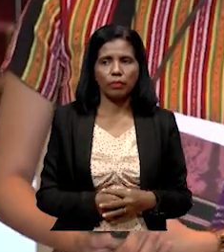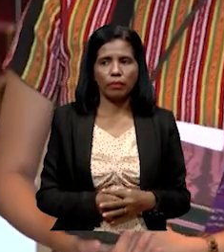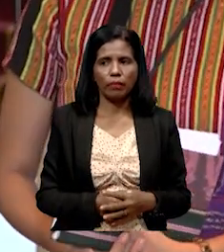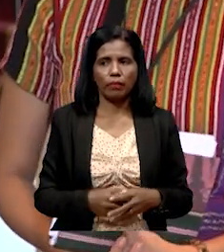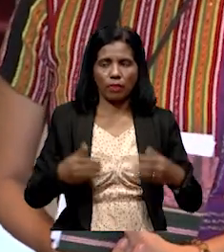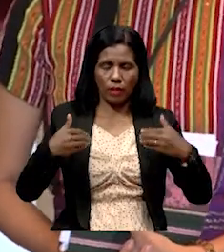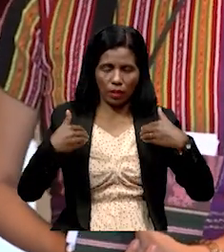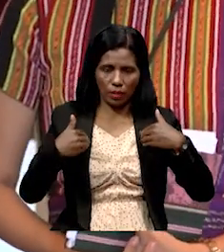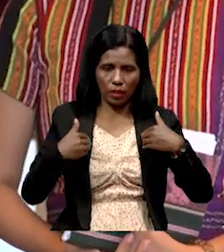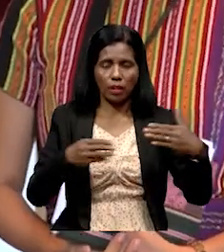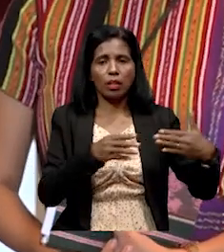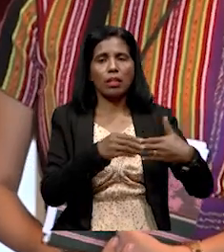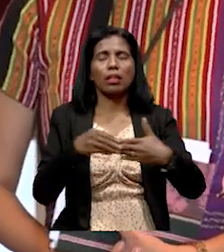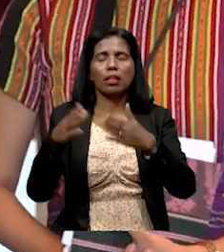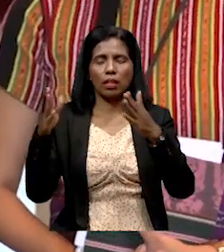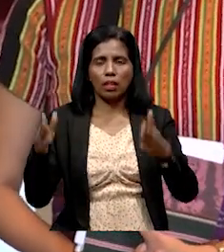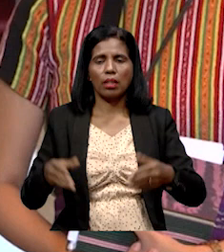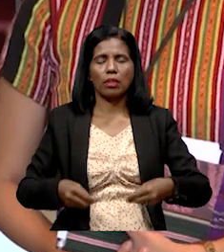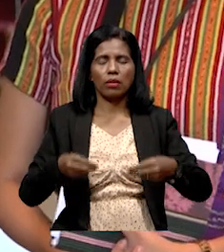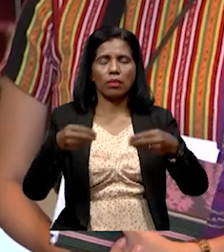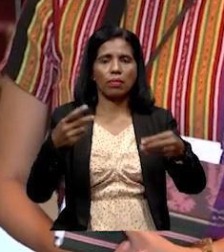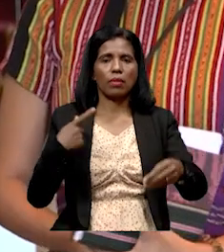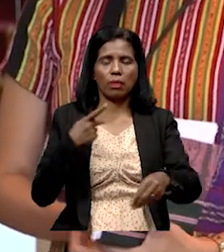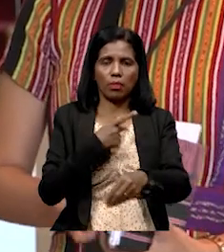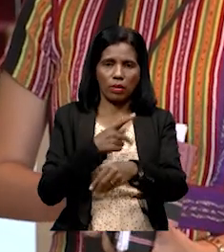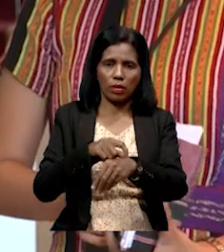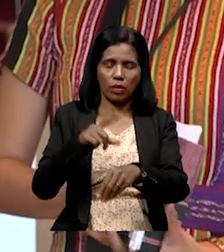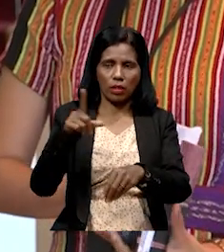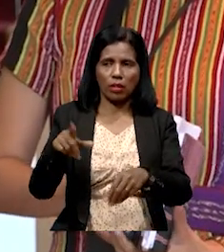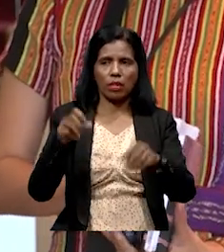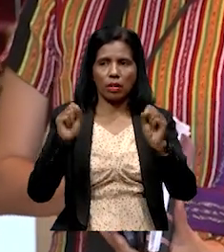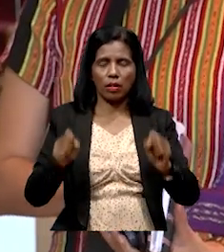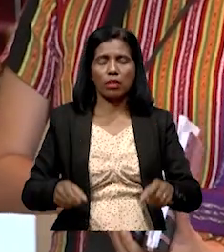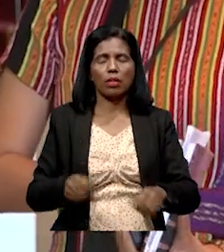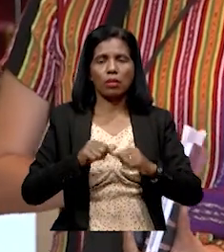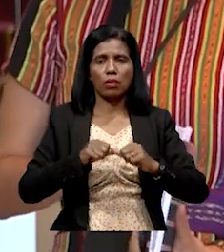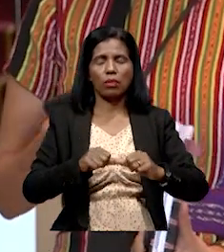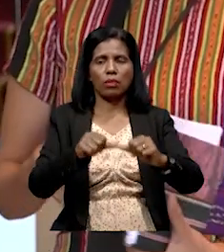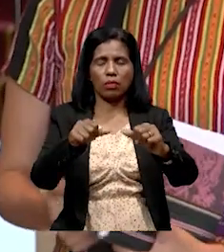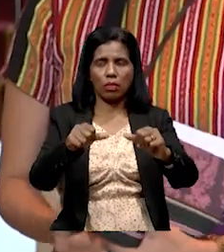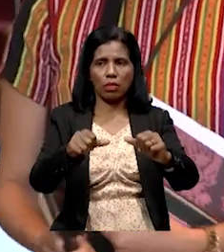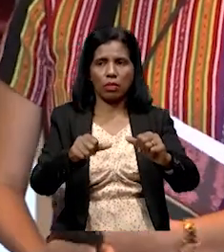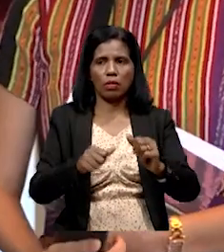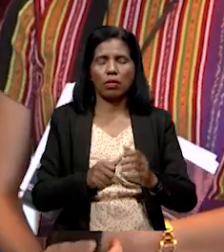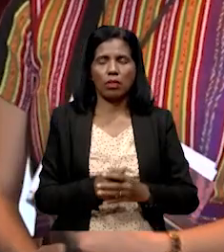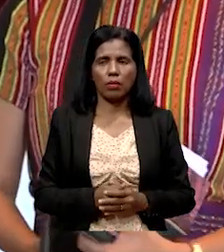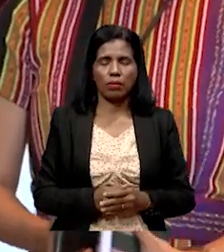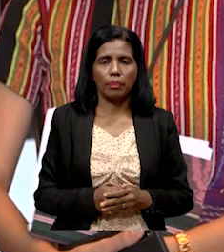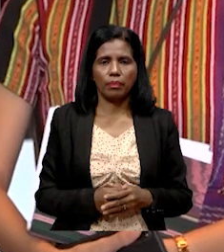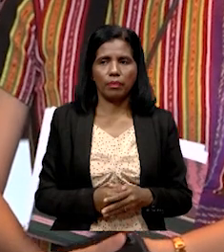dirige né, trabalhos do Parlamento União, nia se continua o trabalho